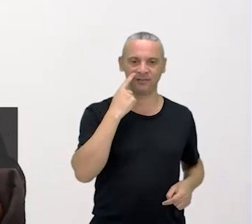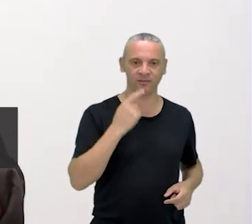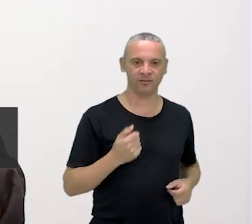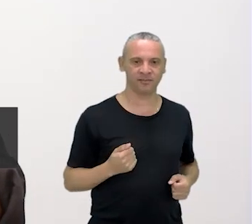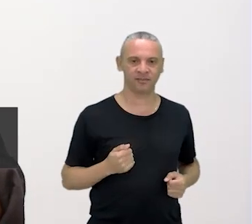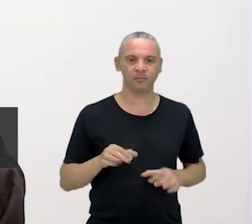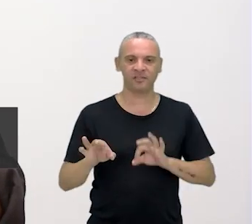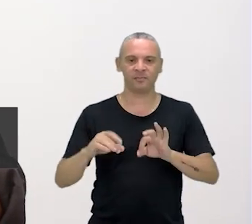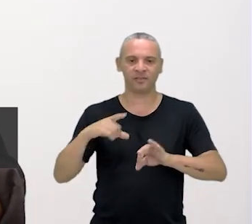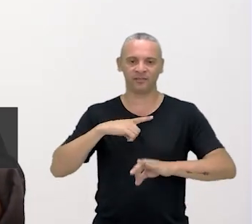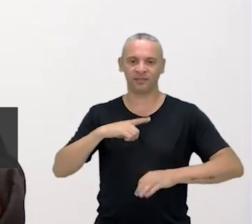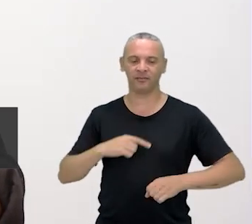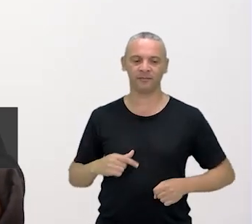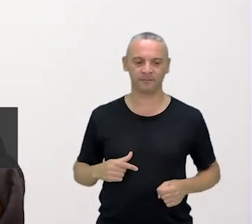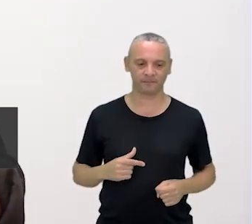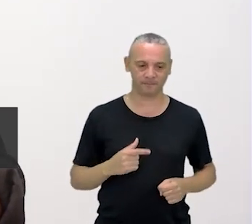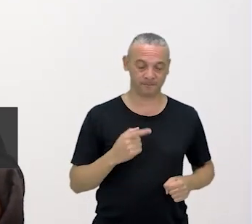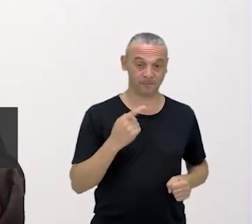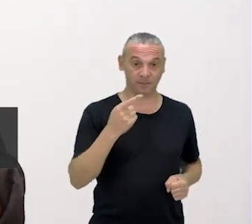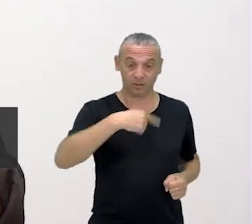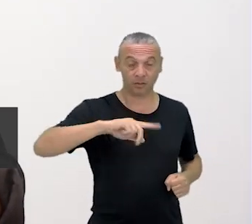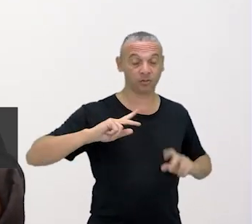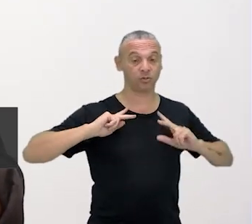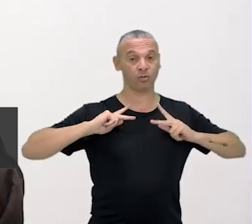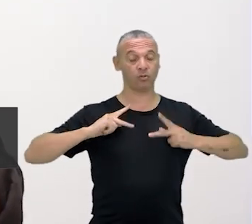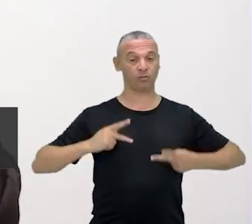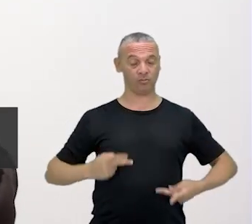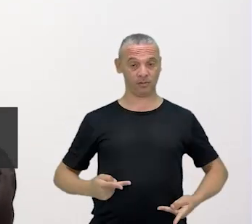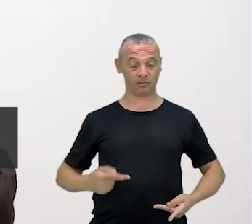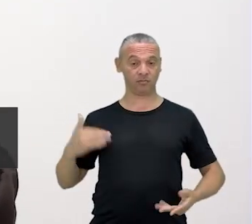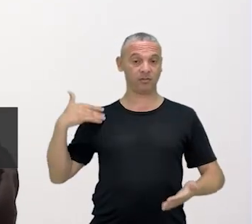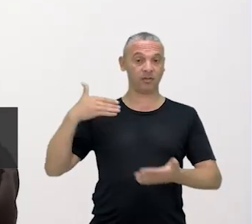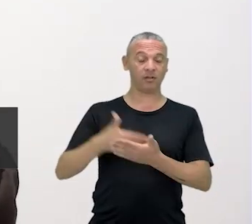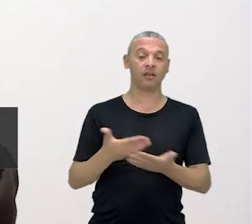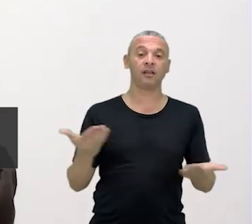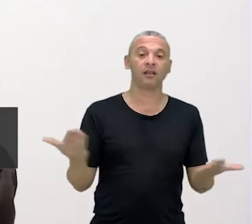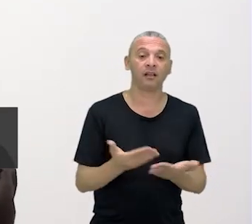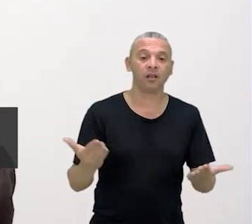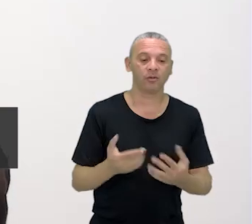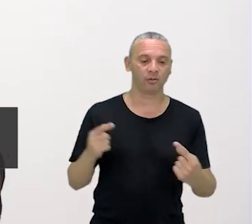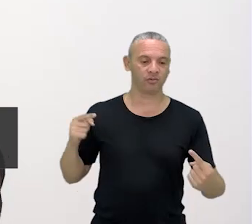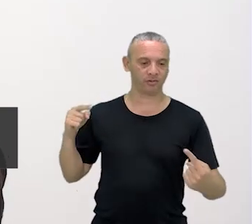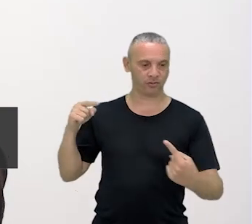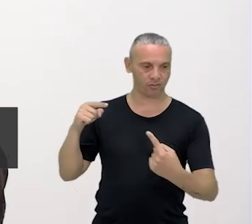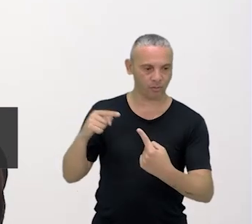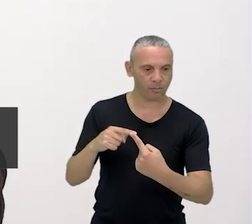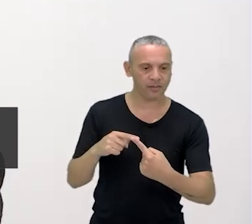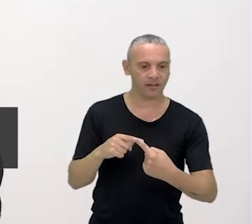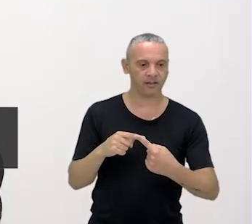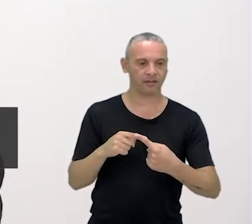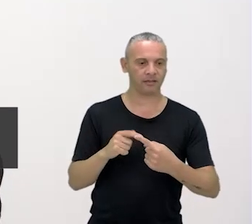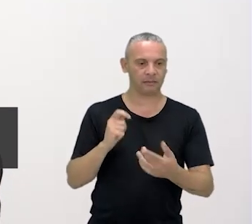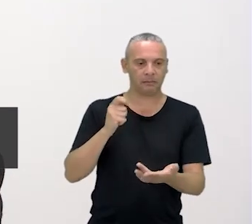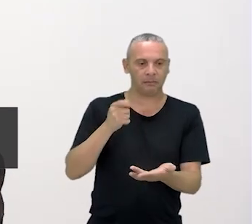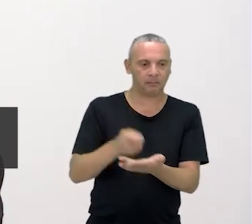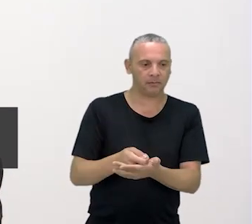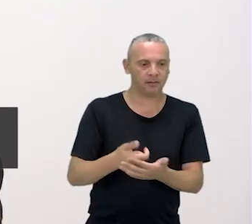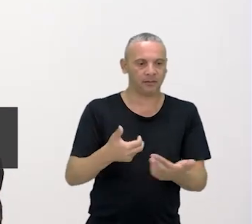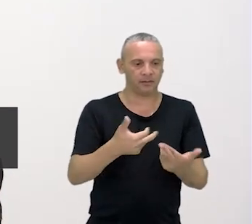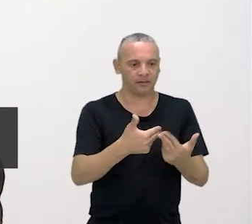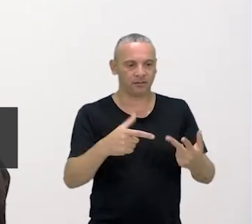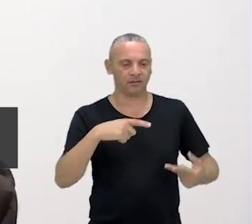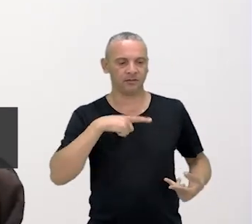nós, humanos. E até hoje a gente acha que está aí, eu vou pagar pelo afeto, eu pago pela